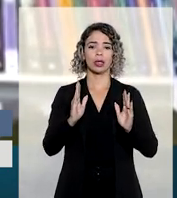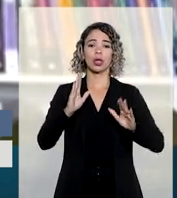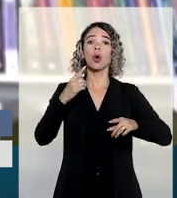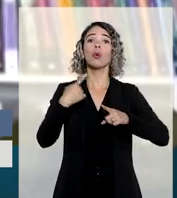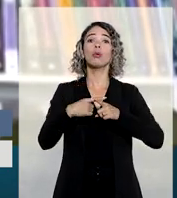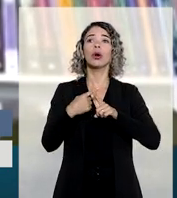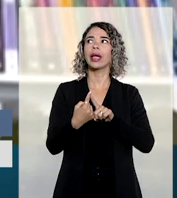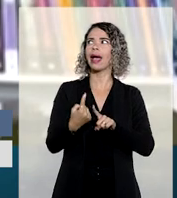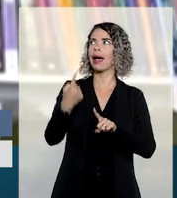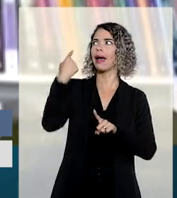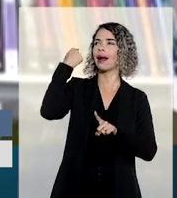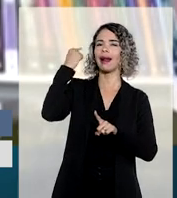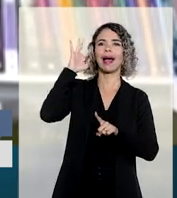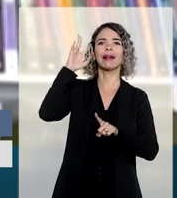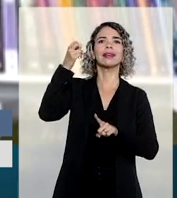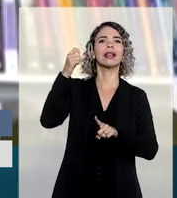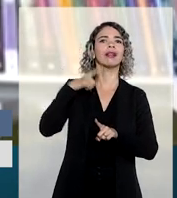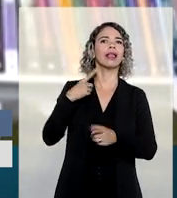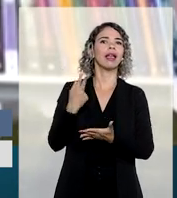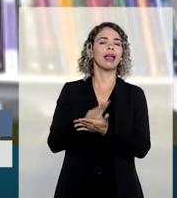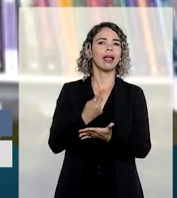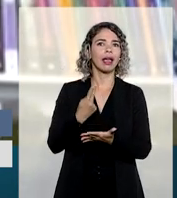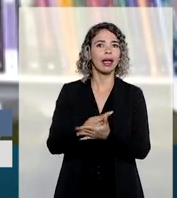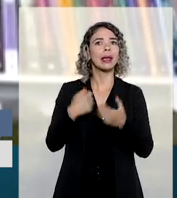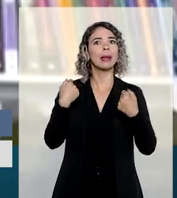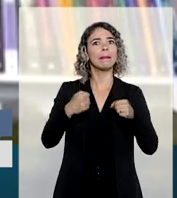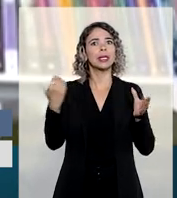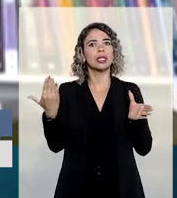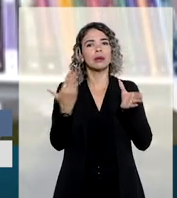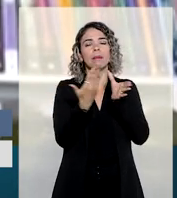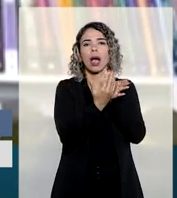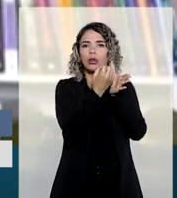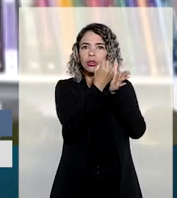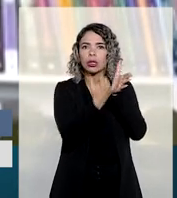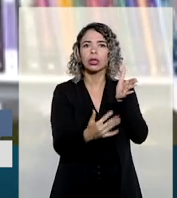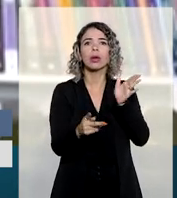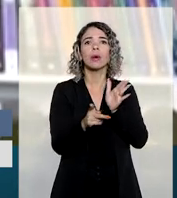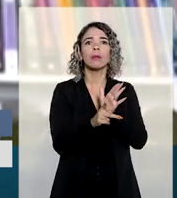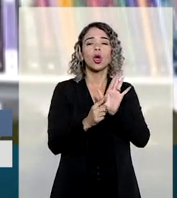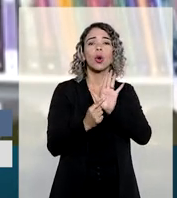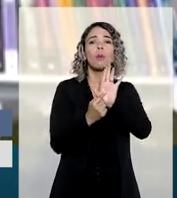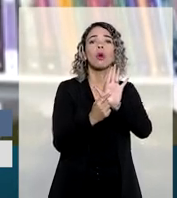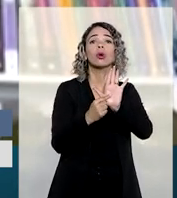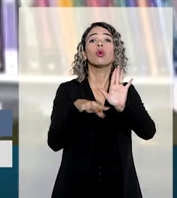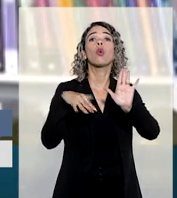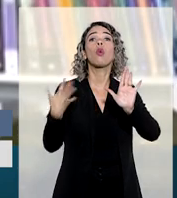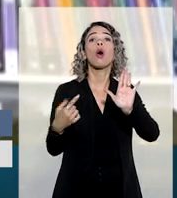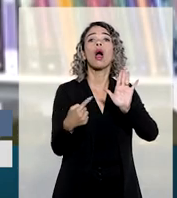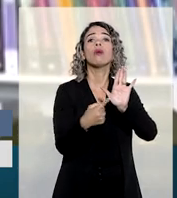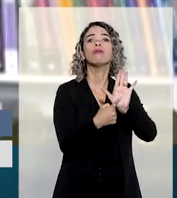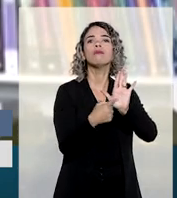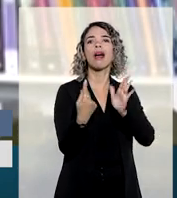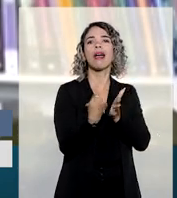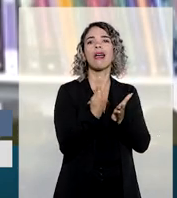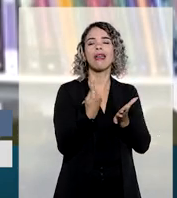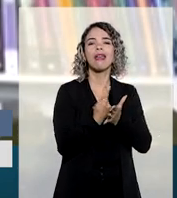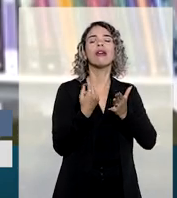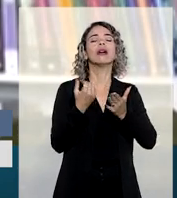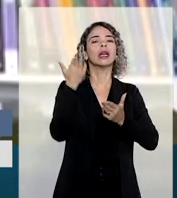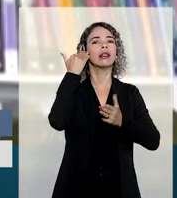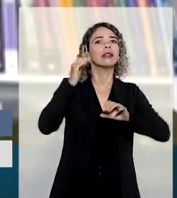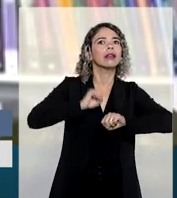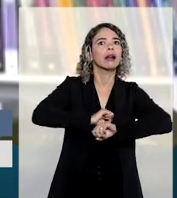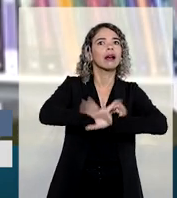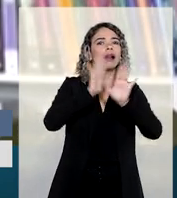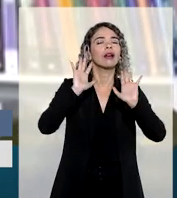exista ali naquela decisão um vício e a parte necessite dos embargos até para poder esclarecer depois aquela decisão de negativa